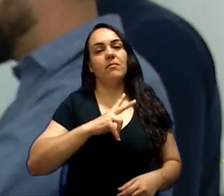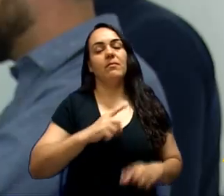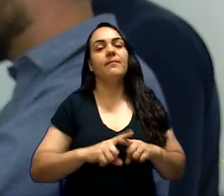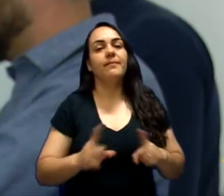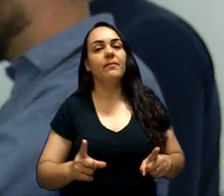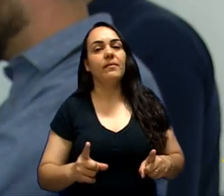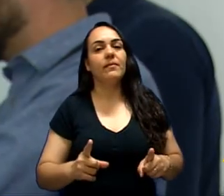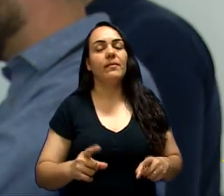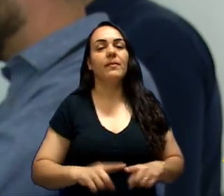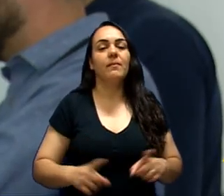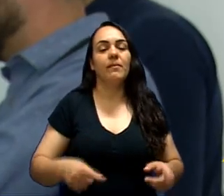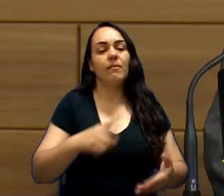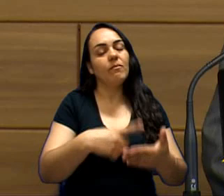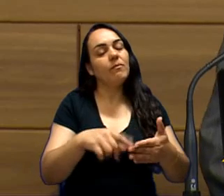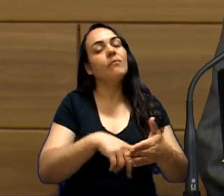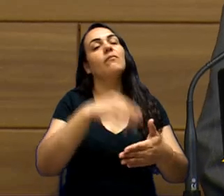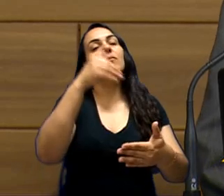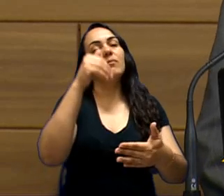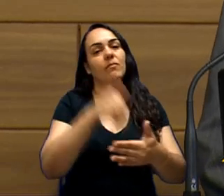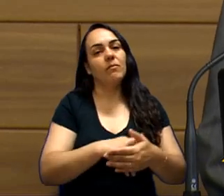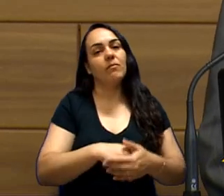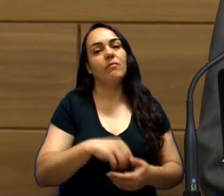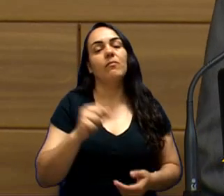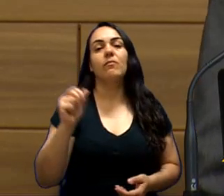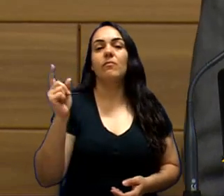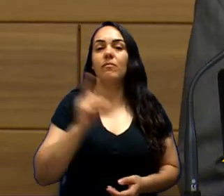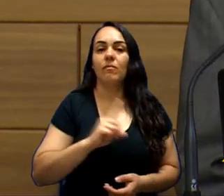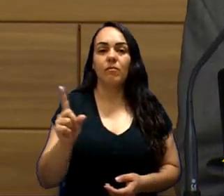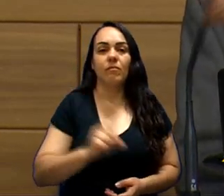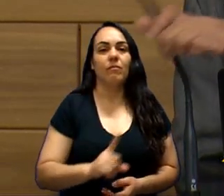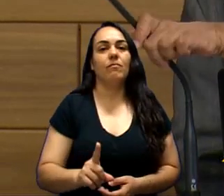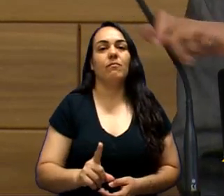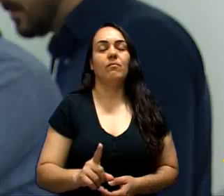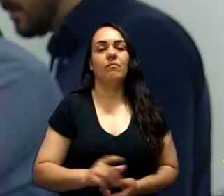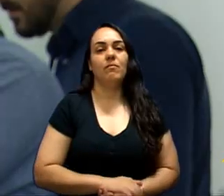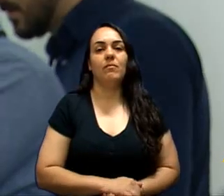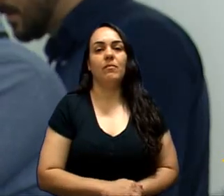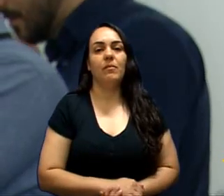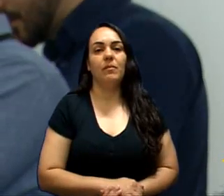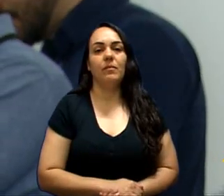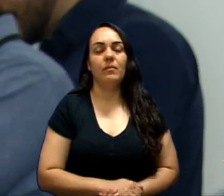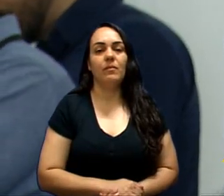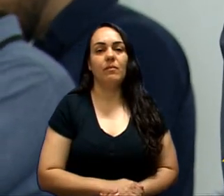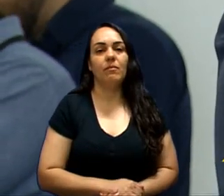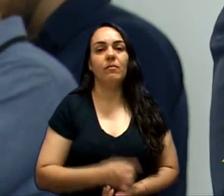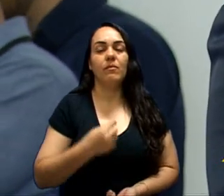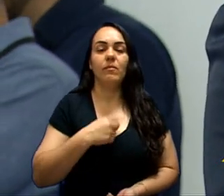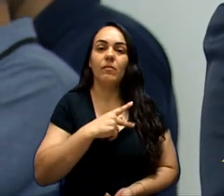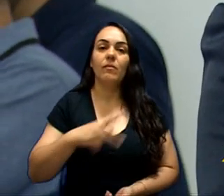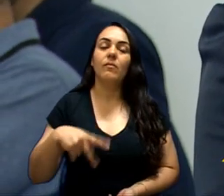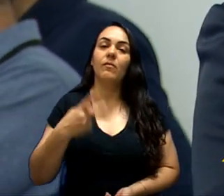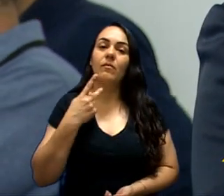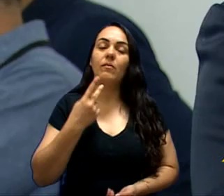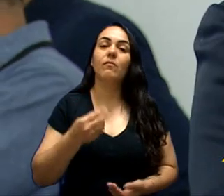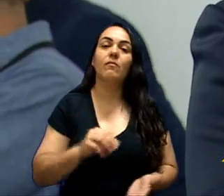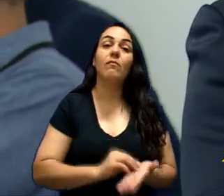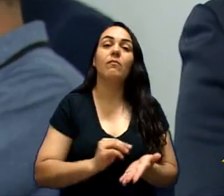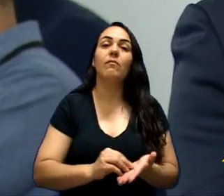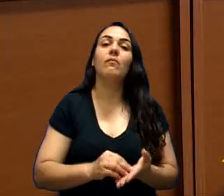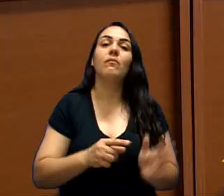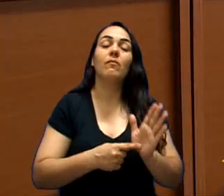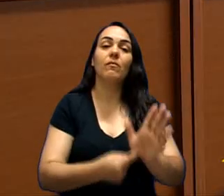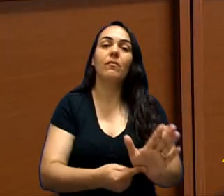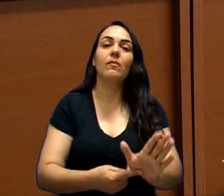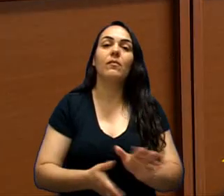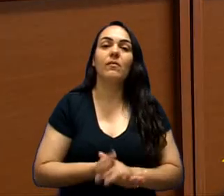essa causa, voto novamente. Muito obrigado, incoerência, vereador. Não. Eu vou pedir, presidente, a emenda foi apresentada? Foi